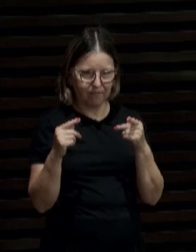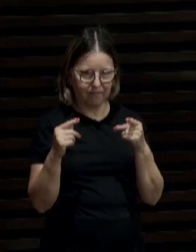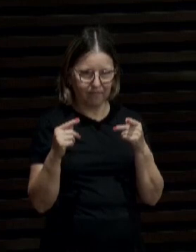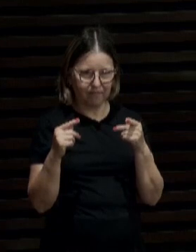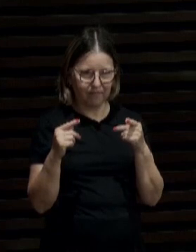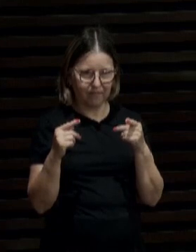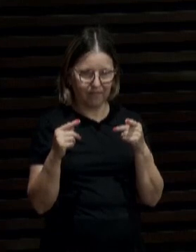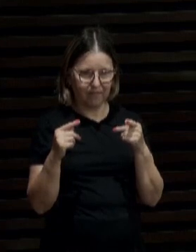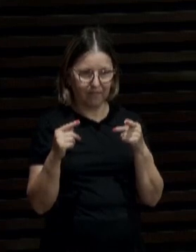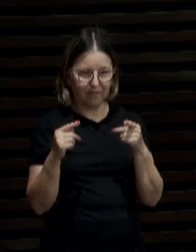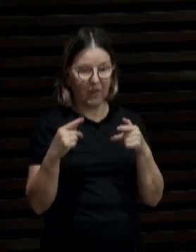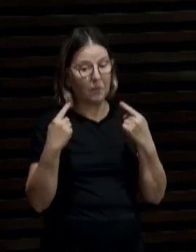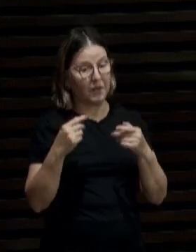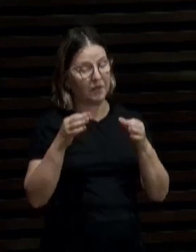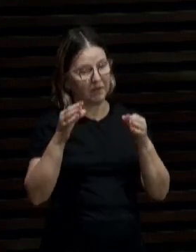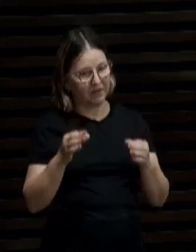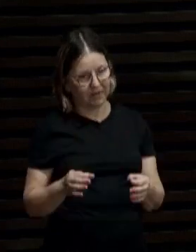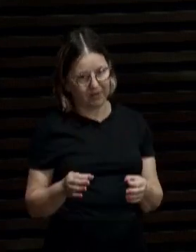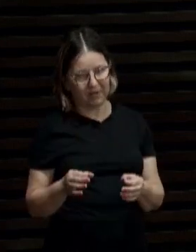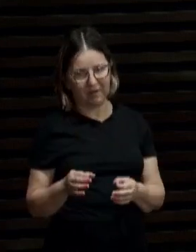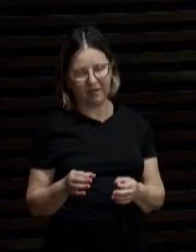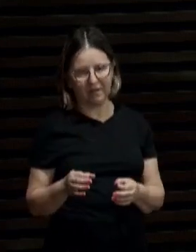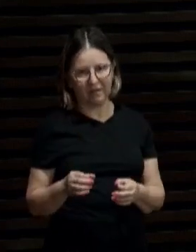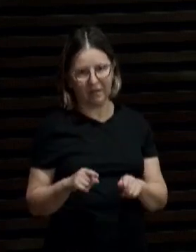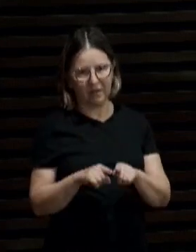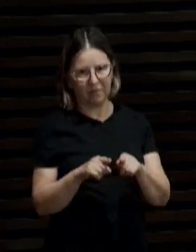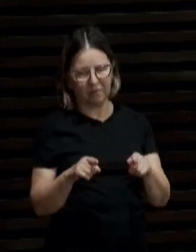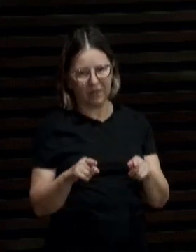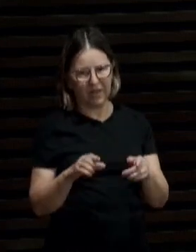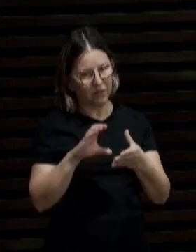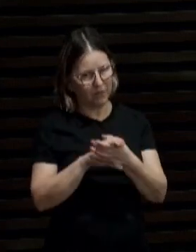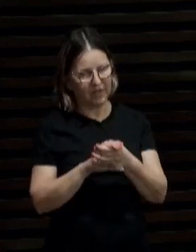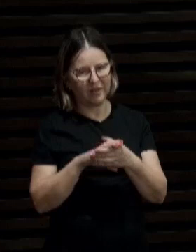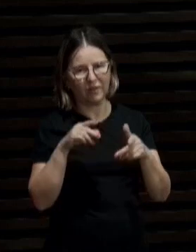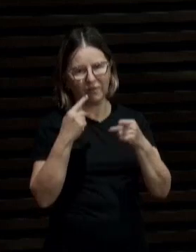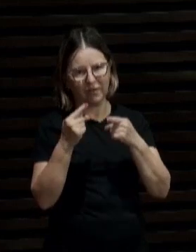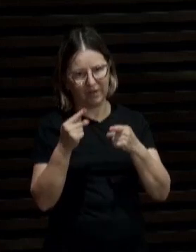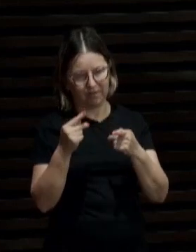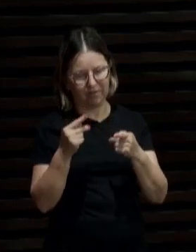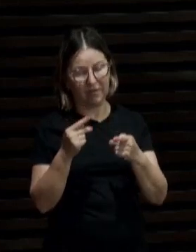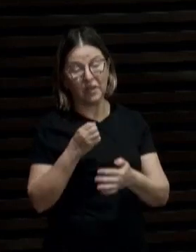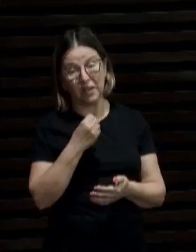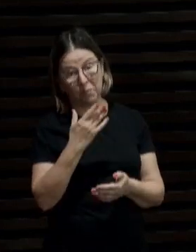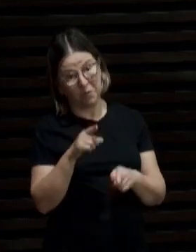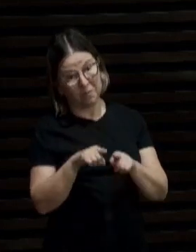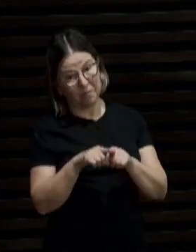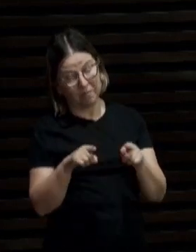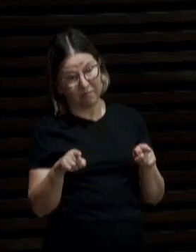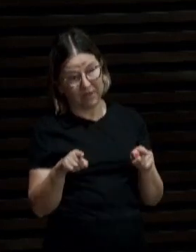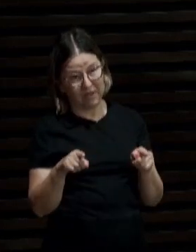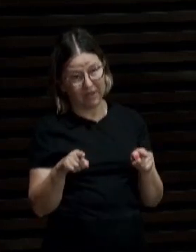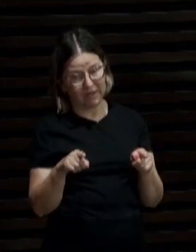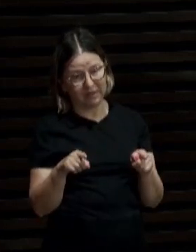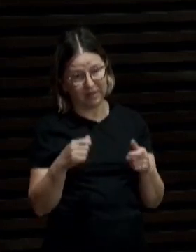não estava errada, mas Priscila e Áquila puxa ele de lado, fala assim: Apolo, tá boa, mas eu vou expor com você um